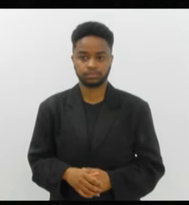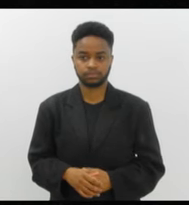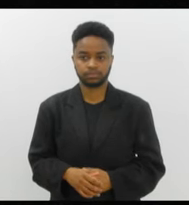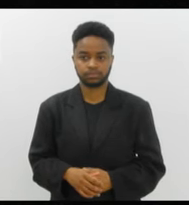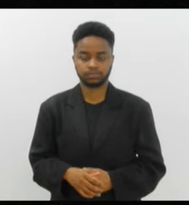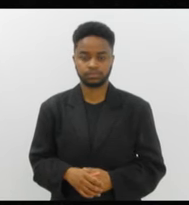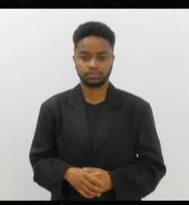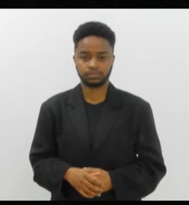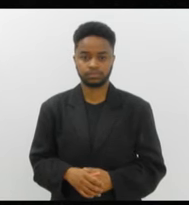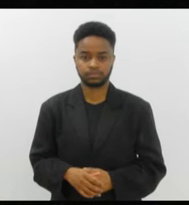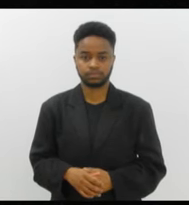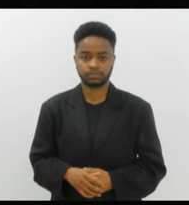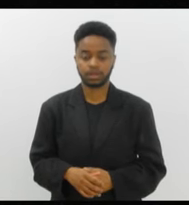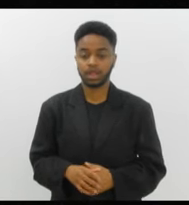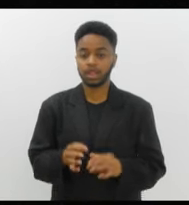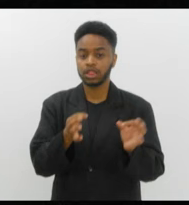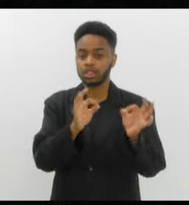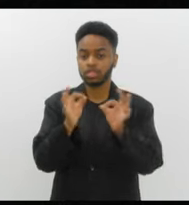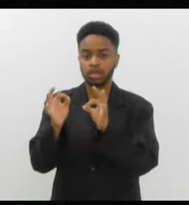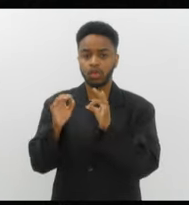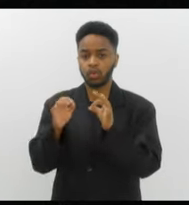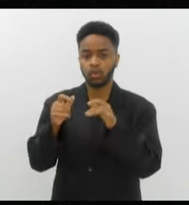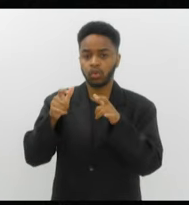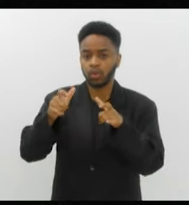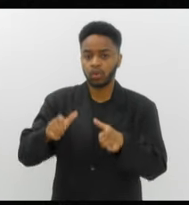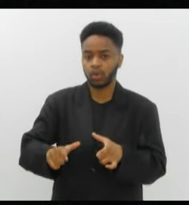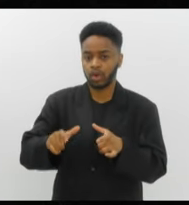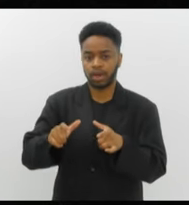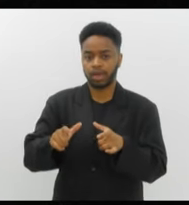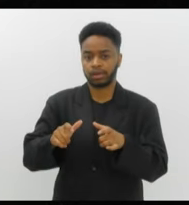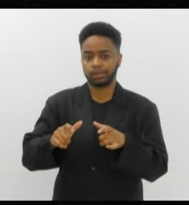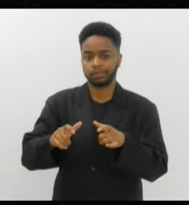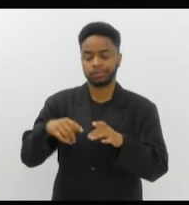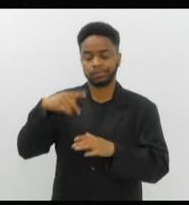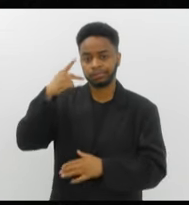que nenhuma casa parlamentar deveria presenciar.